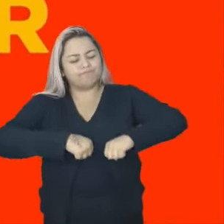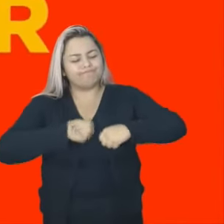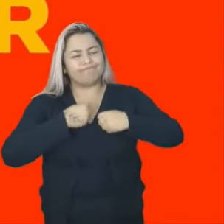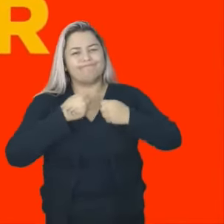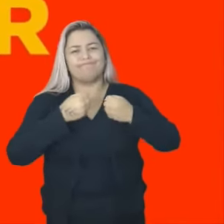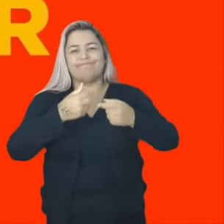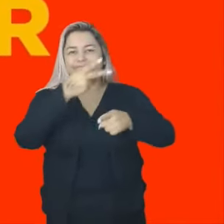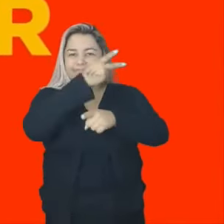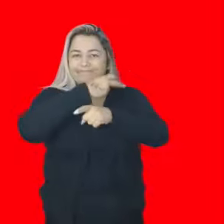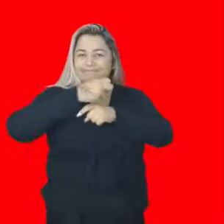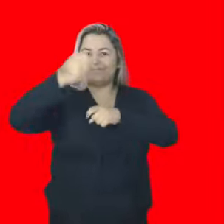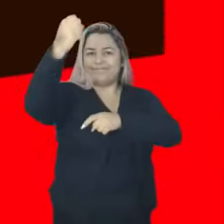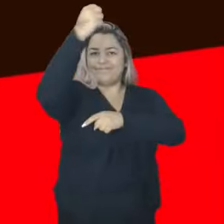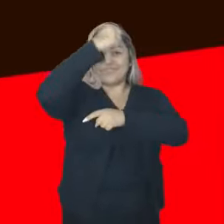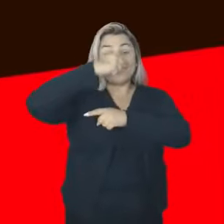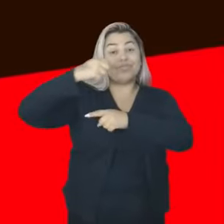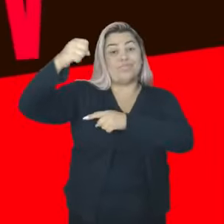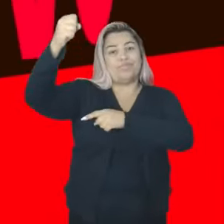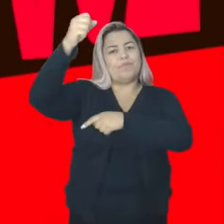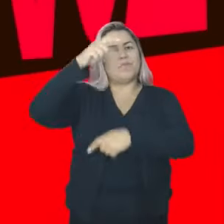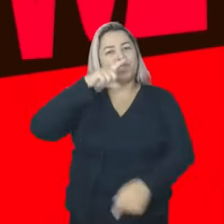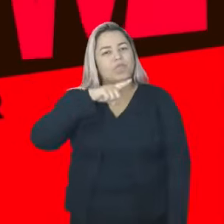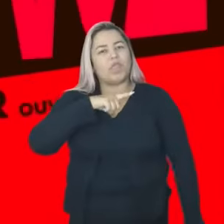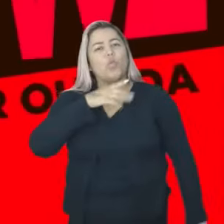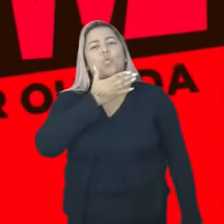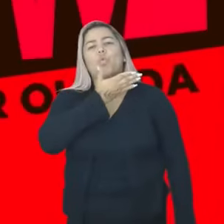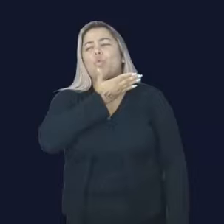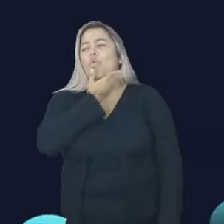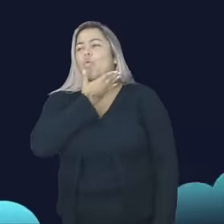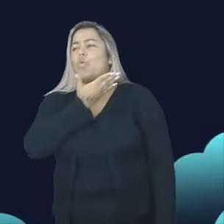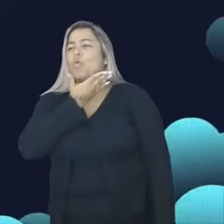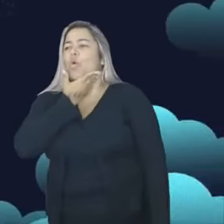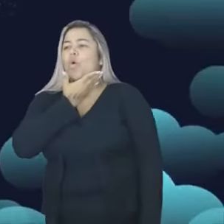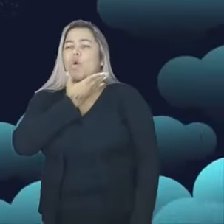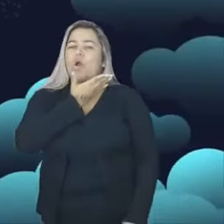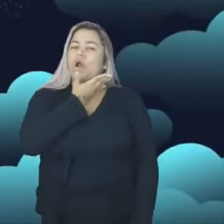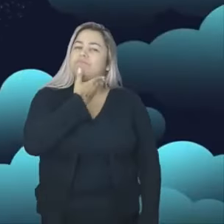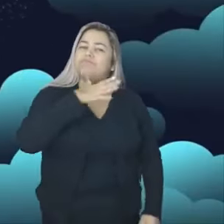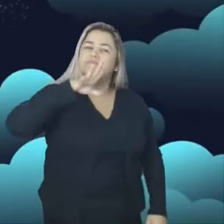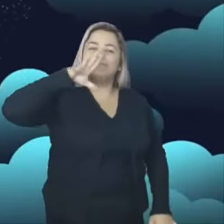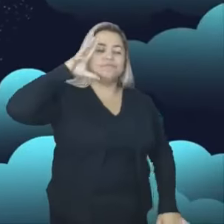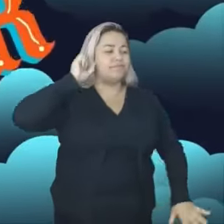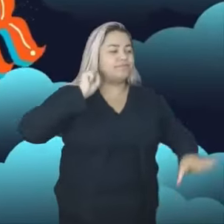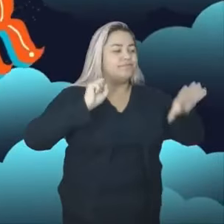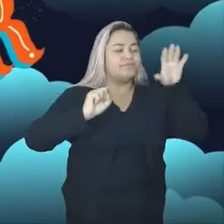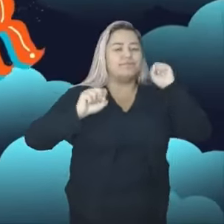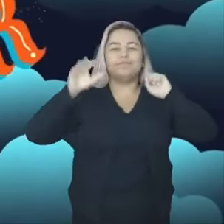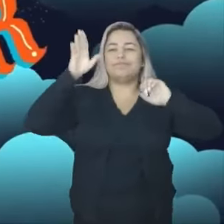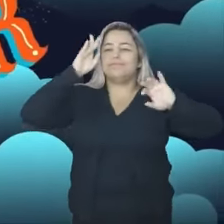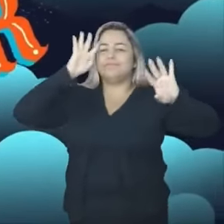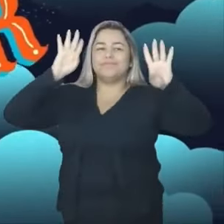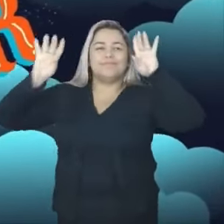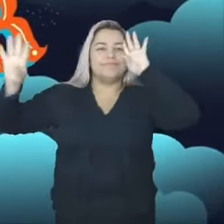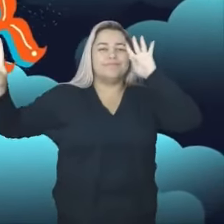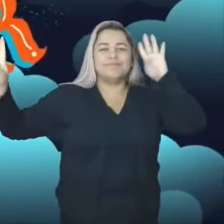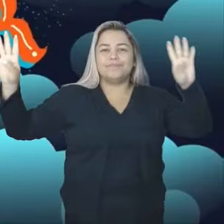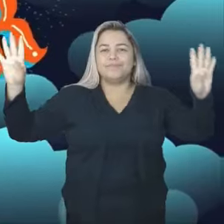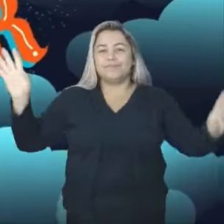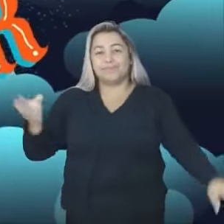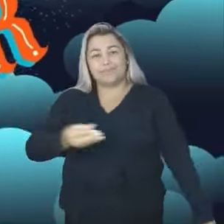batalhando pra vencer. Tenho voz pra ser ouvida, tenho sonhos pra